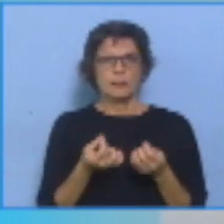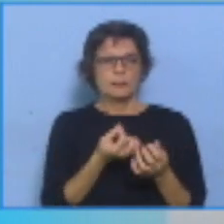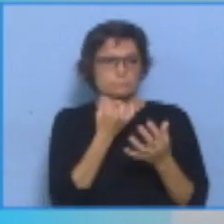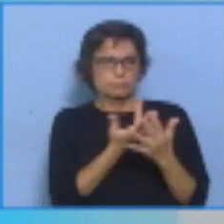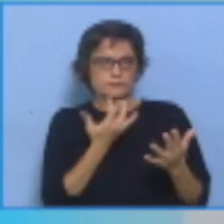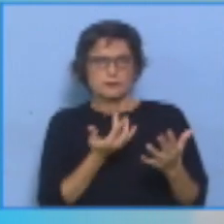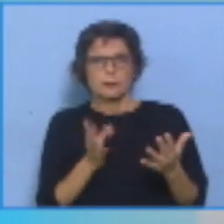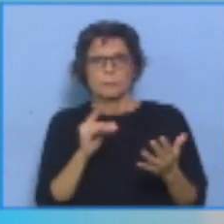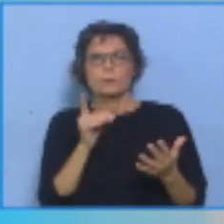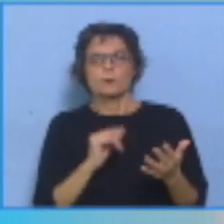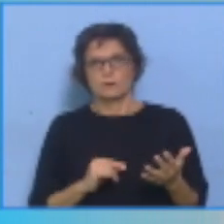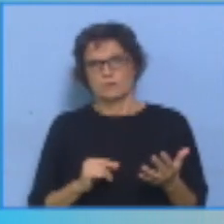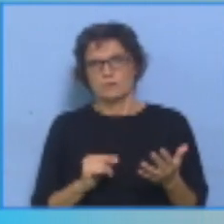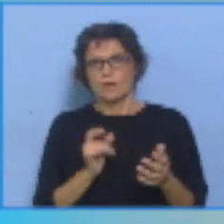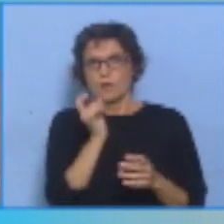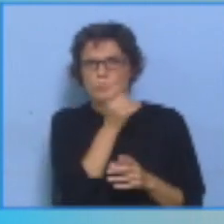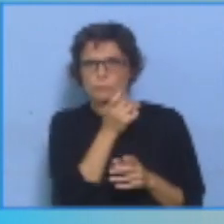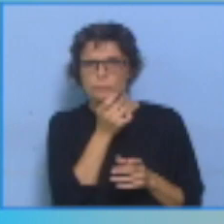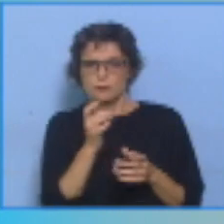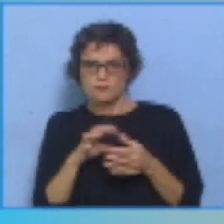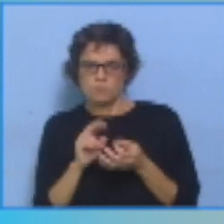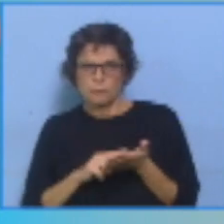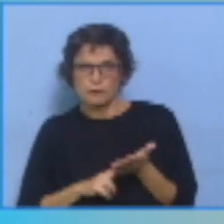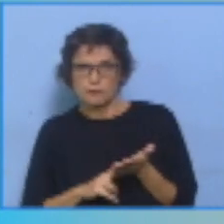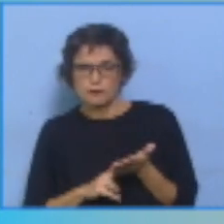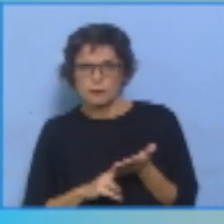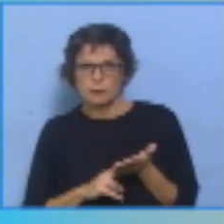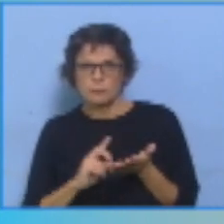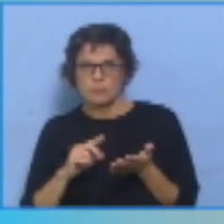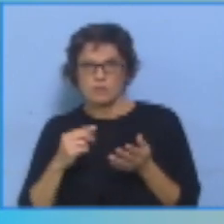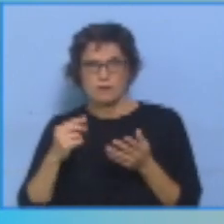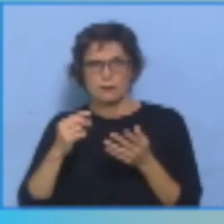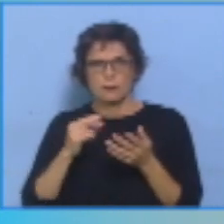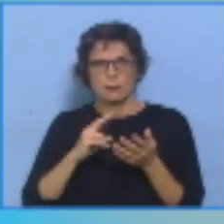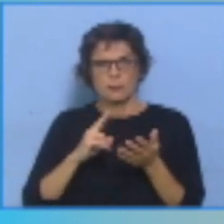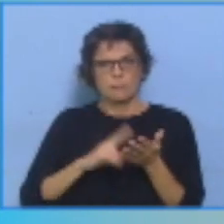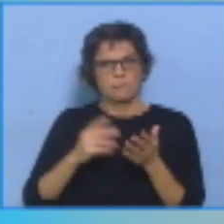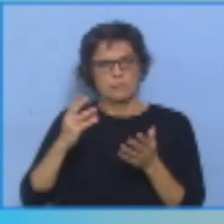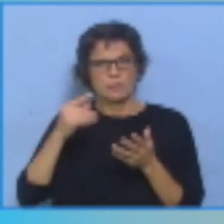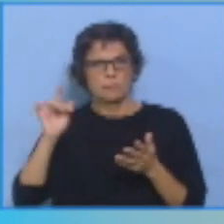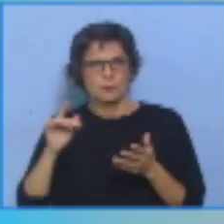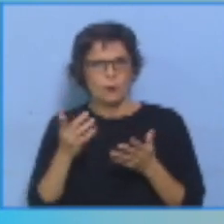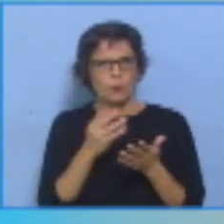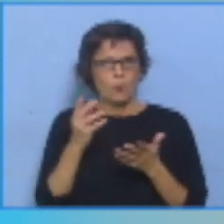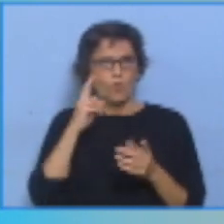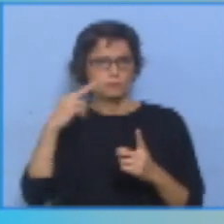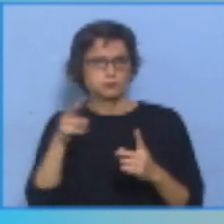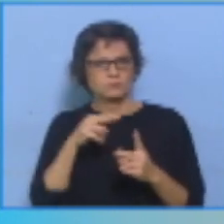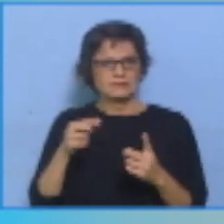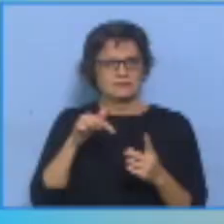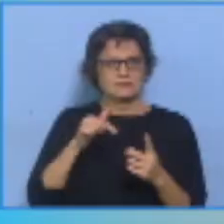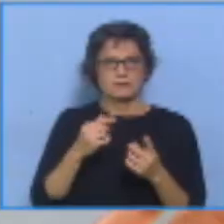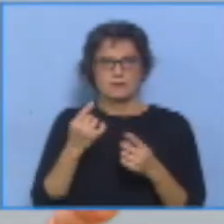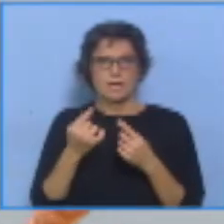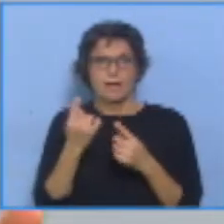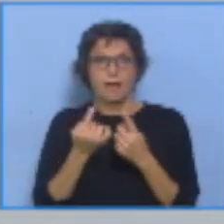real que depois nos liga à transcendência ou de alguma forma é a transcendência que já molda o olhar dela no real? Bom, antes